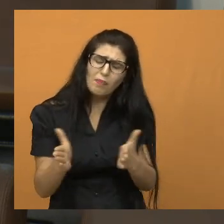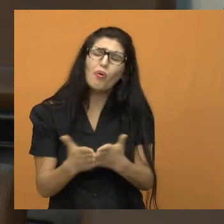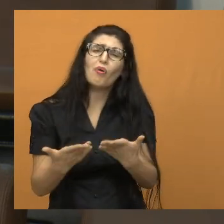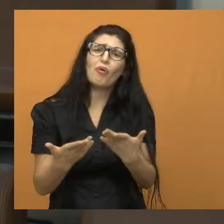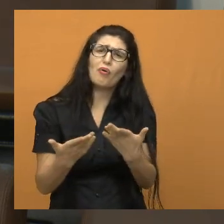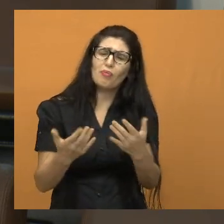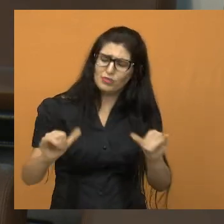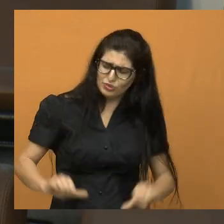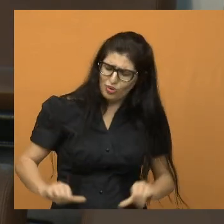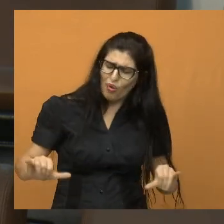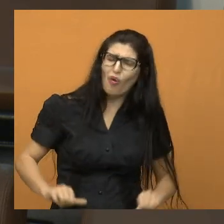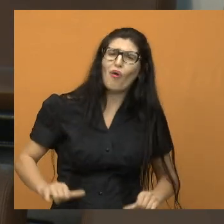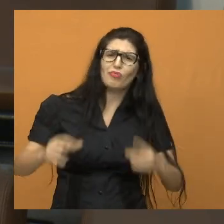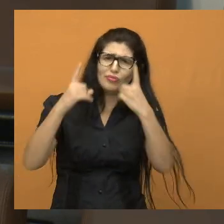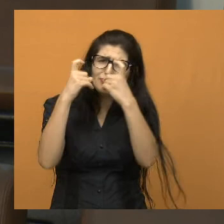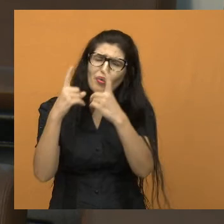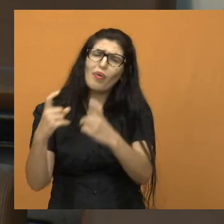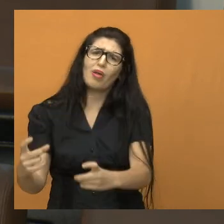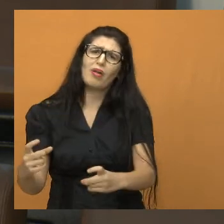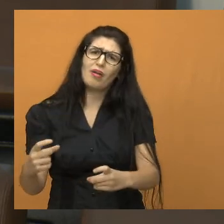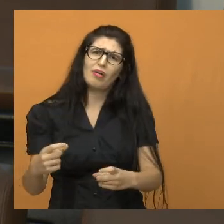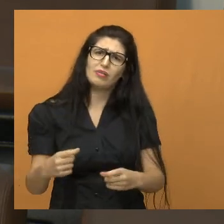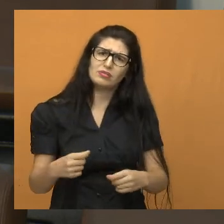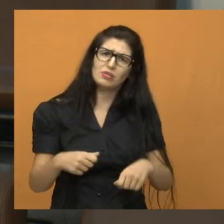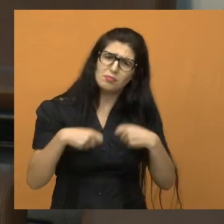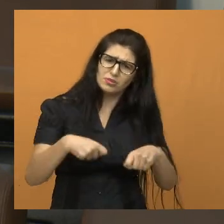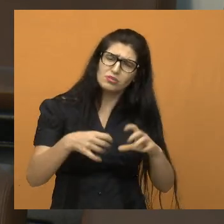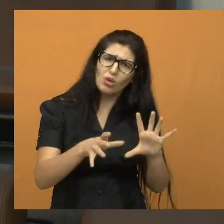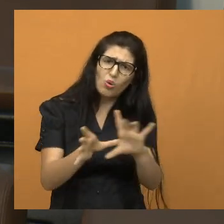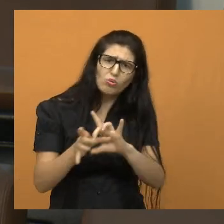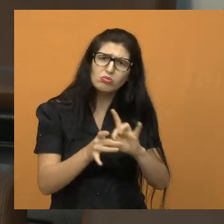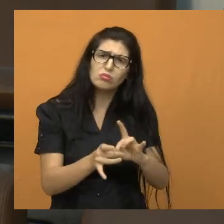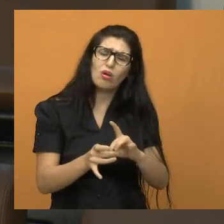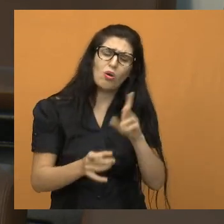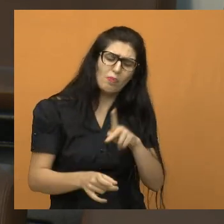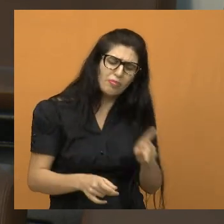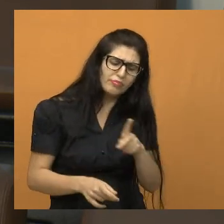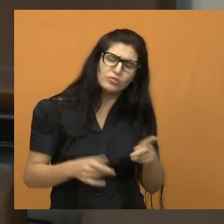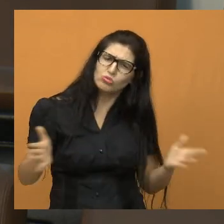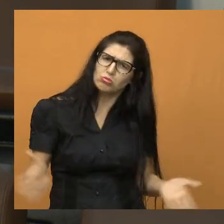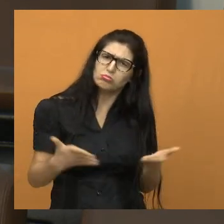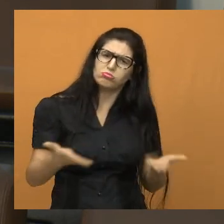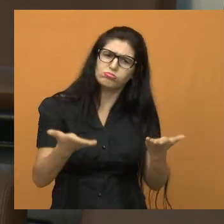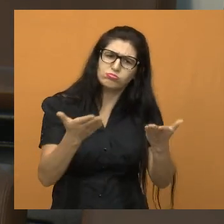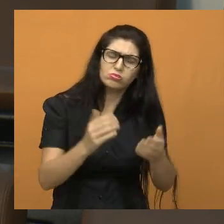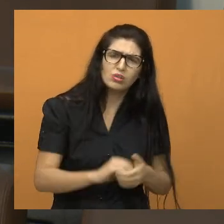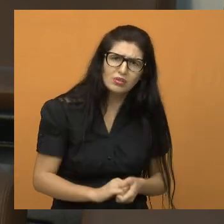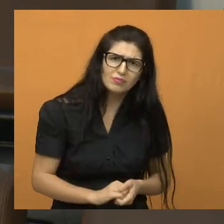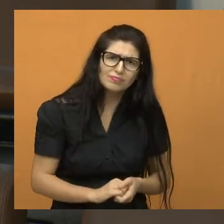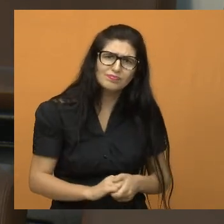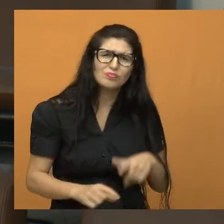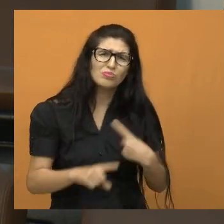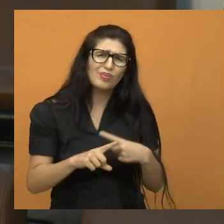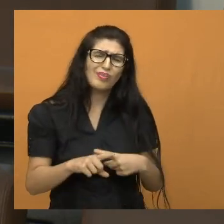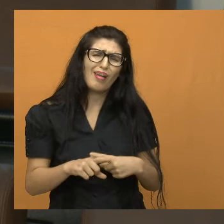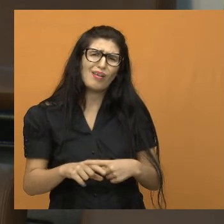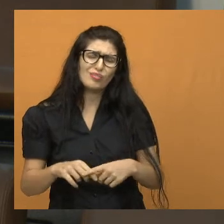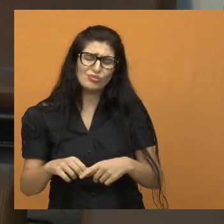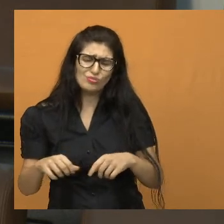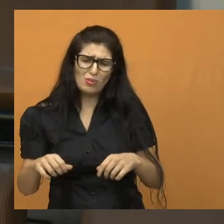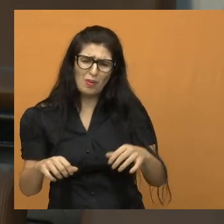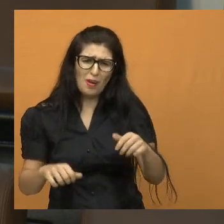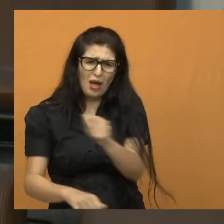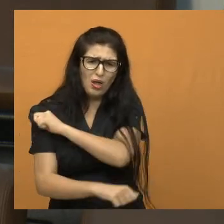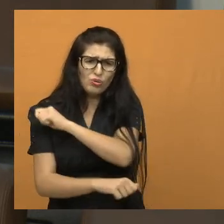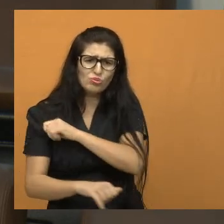mesmo. Mas acho que é uma marca na vida deles e isso se multiplica e vai chegar na família. É o